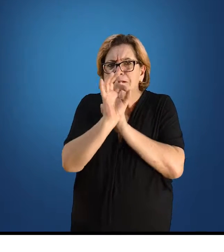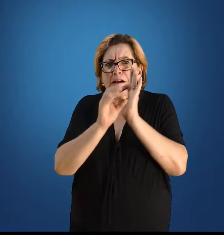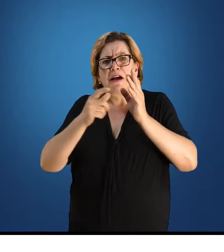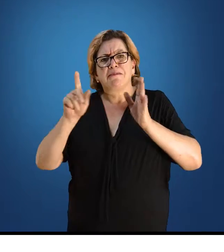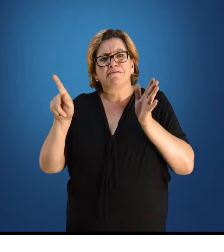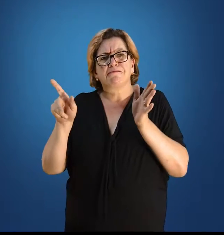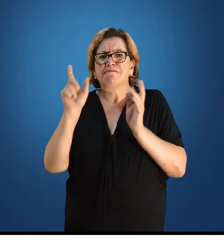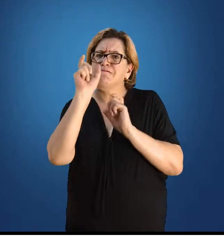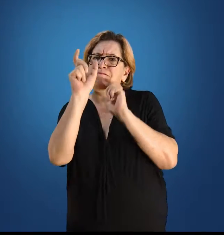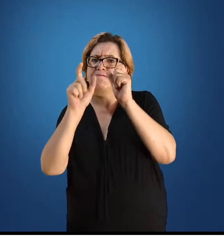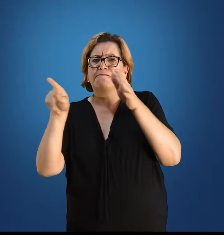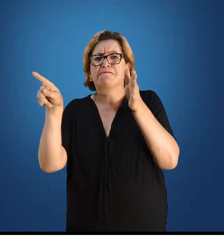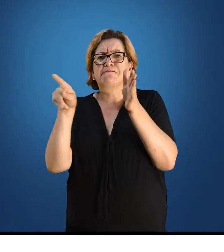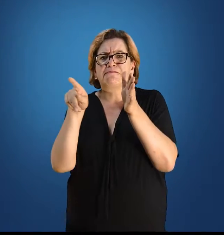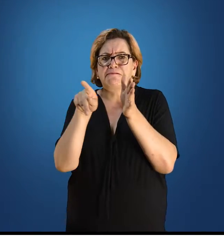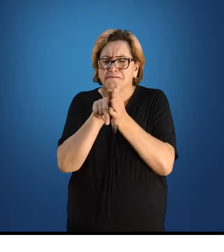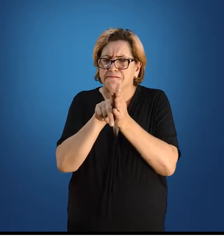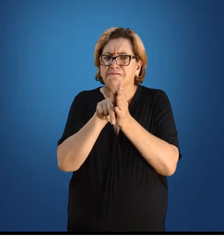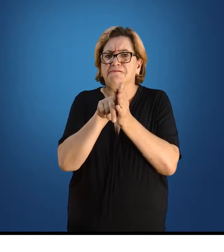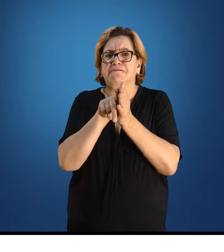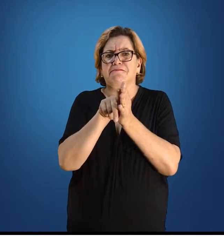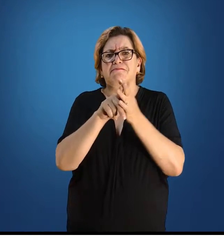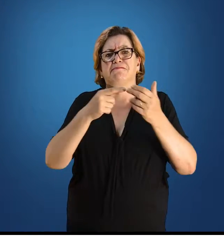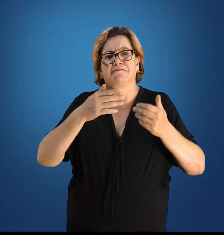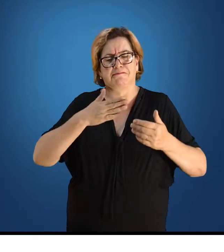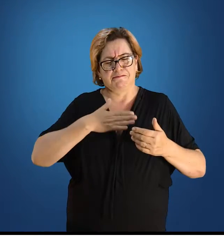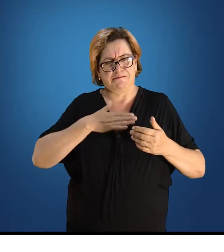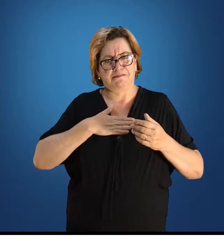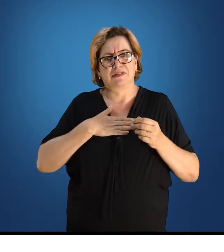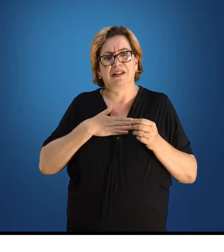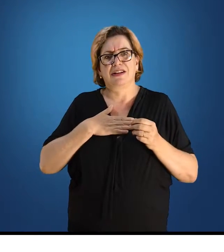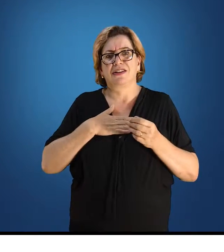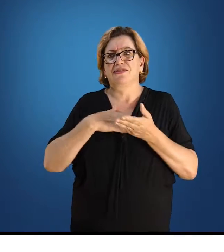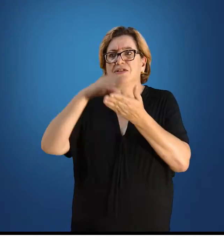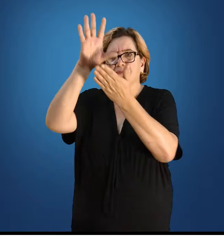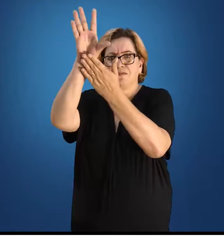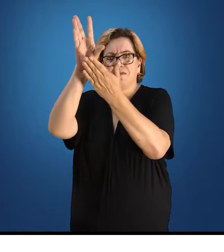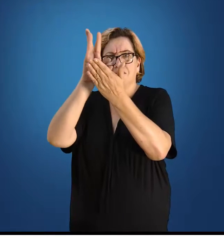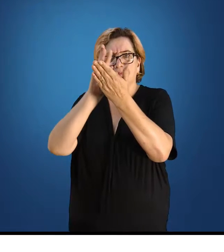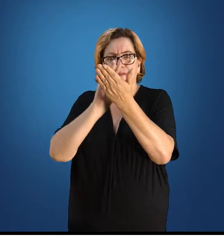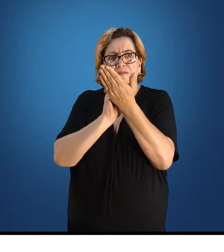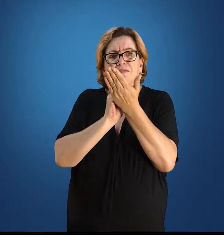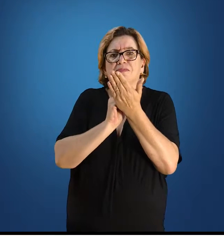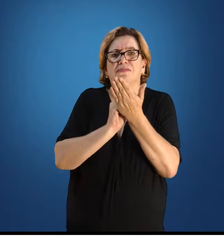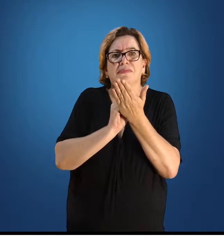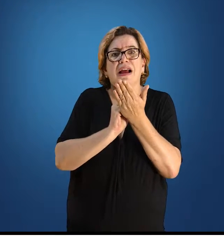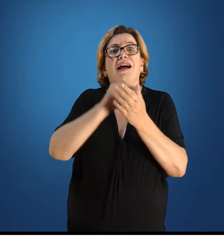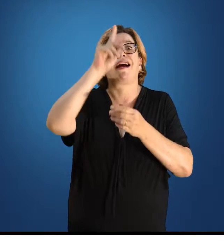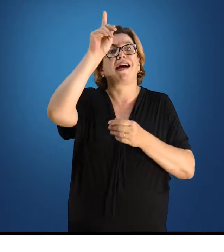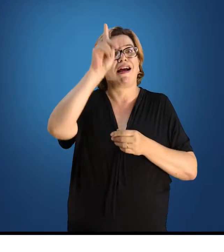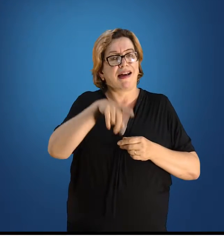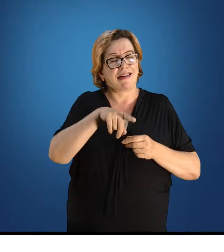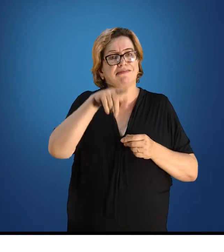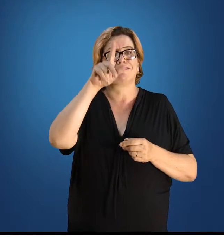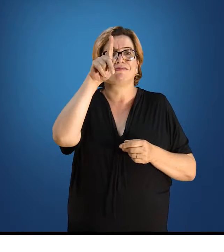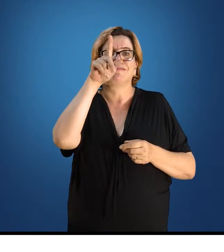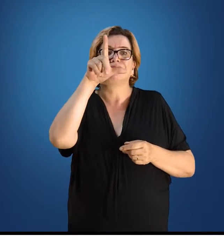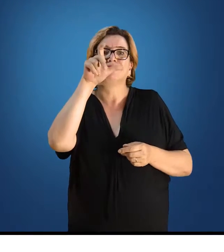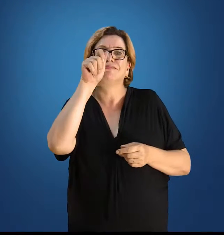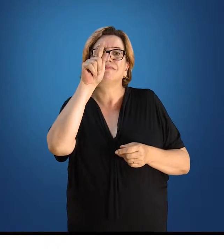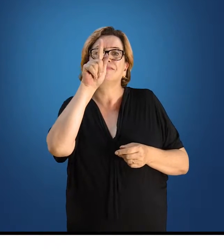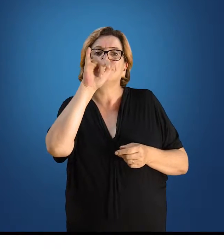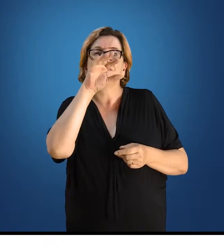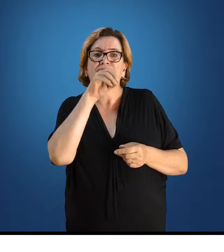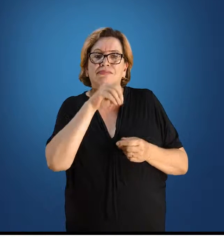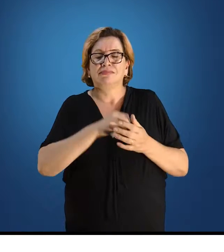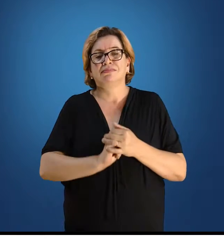palavras e aí então colocar a citação. Cópias textuais do que foi escrito são caracterizadas como plágio.